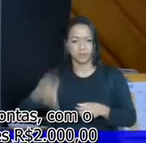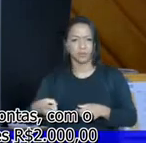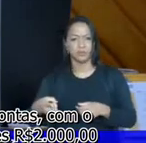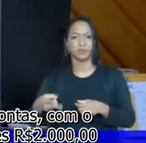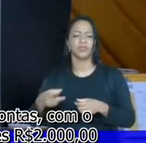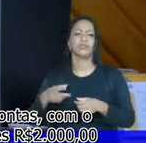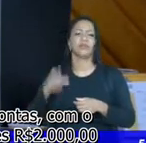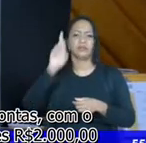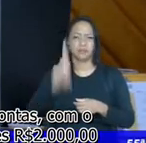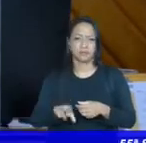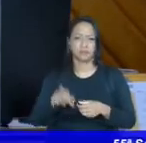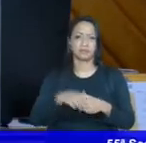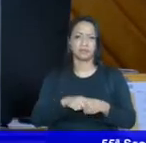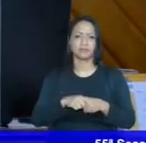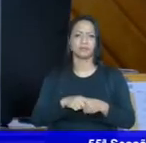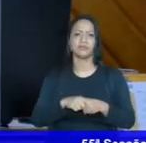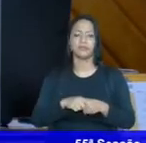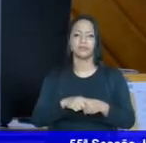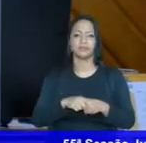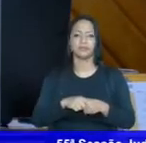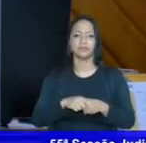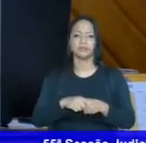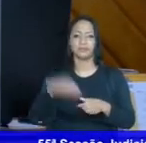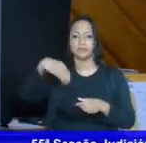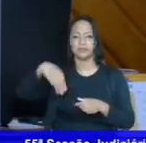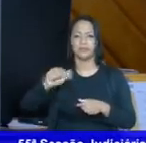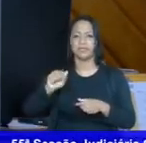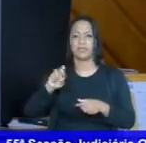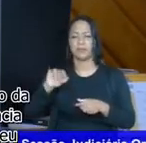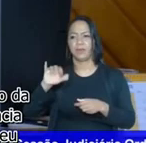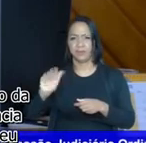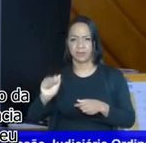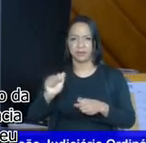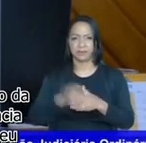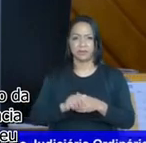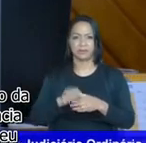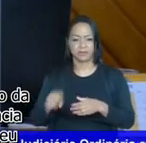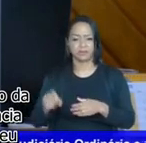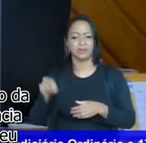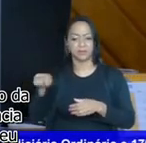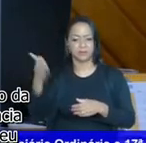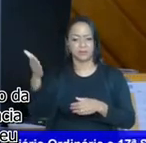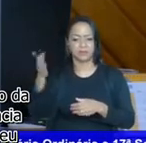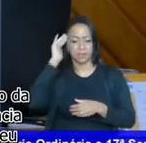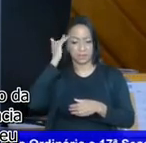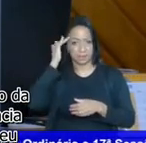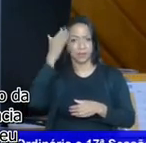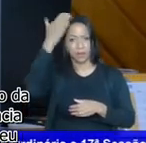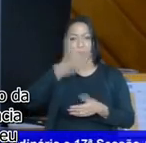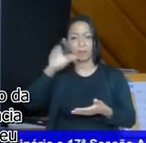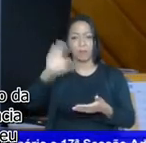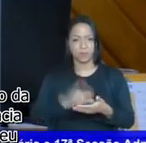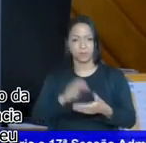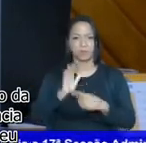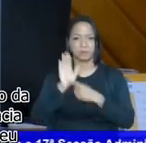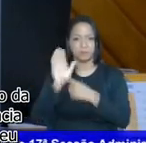R$2.000, que era exatamente esses R$2.000 da Maria Pereira. Se Vossa Excelência entender, que ficou comprovado da forma que